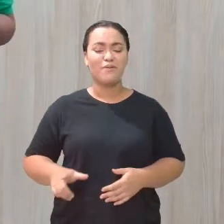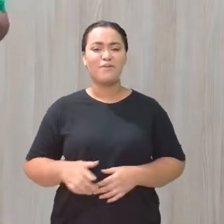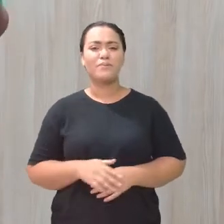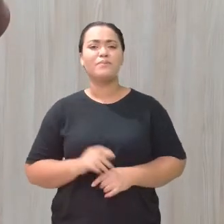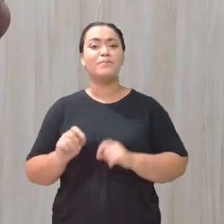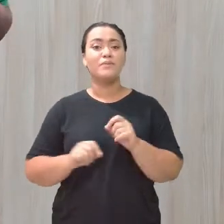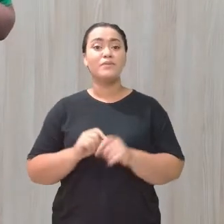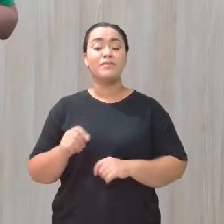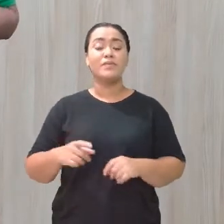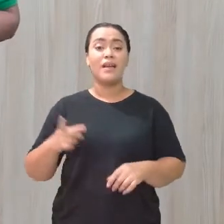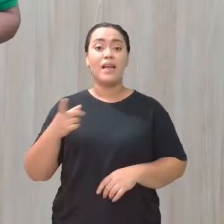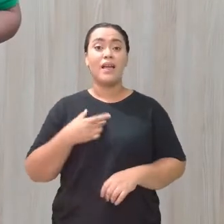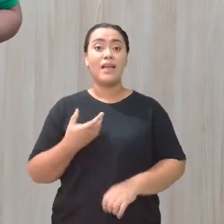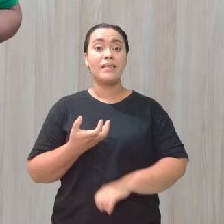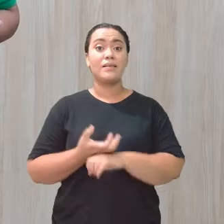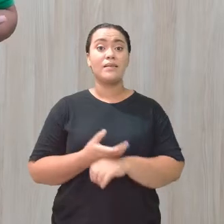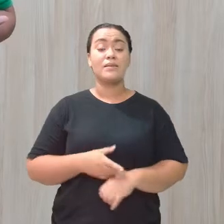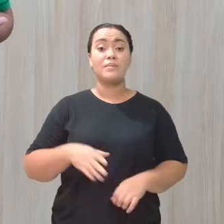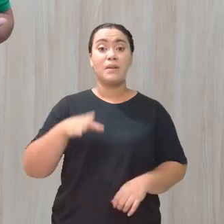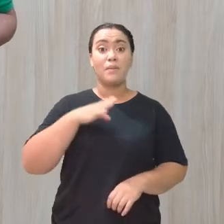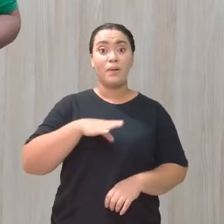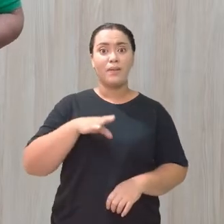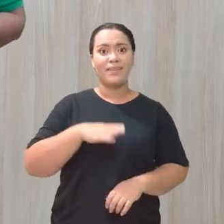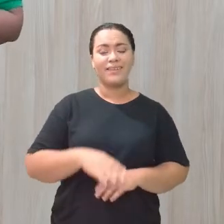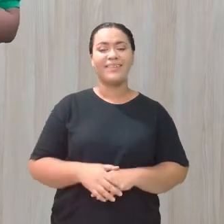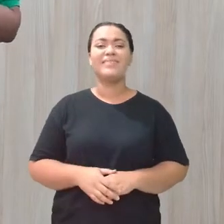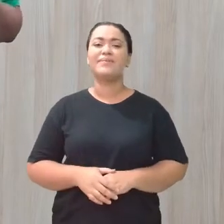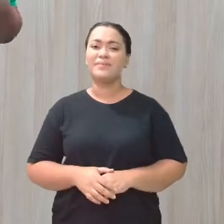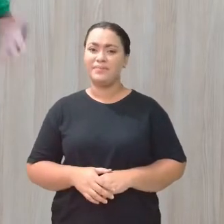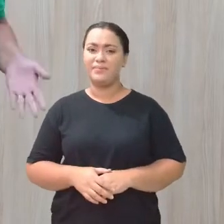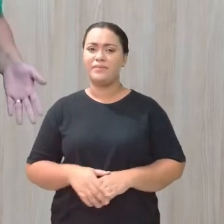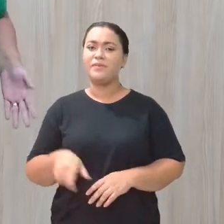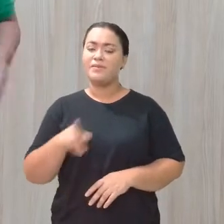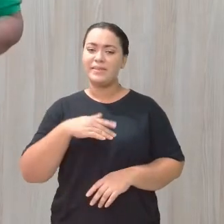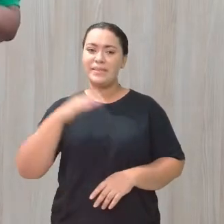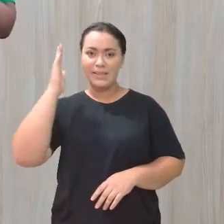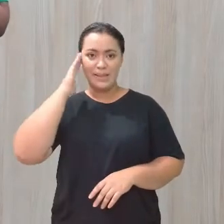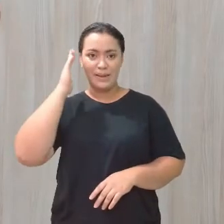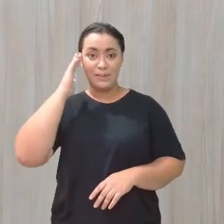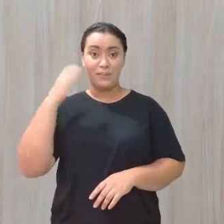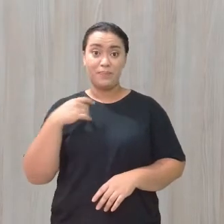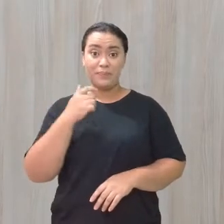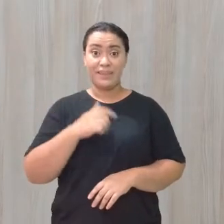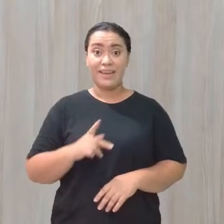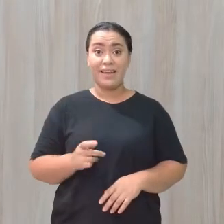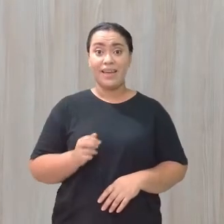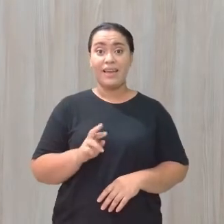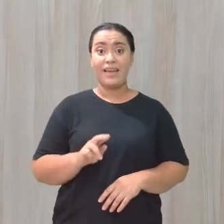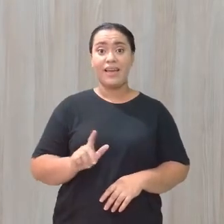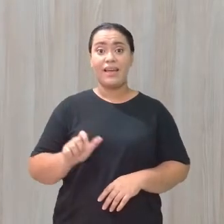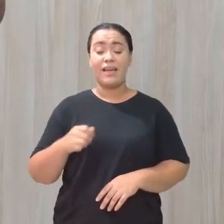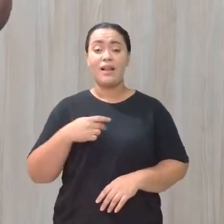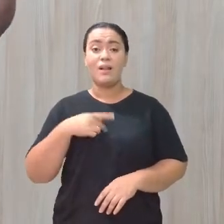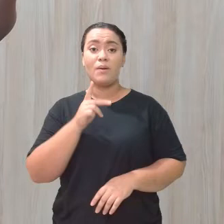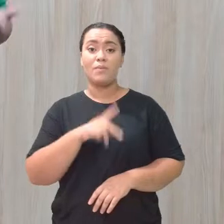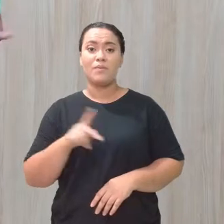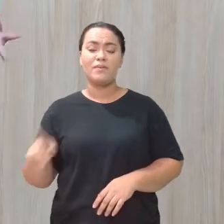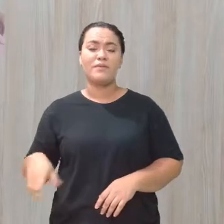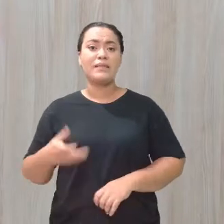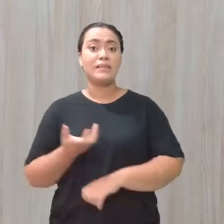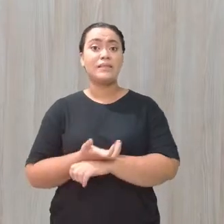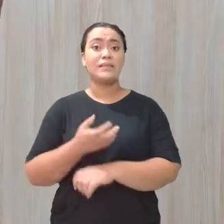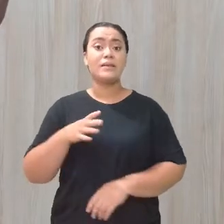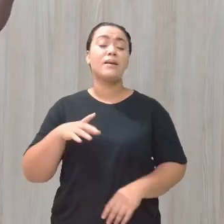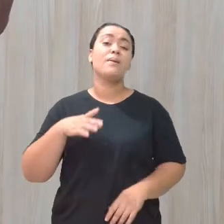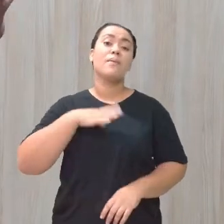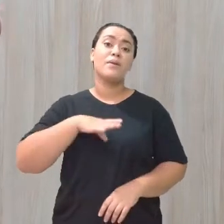para a aula de língua portuguesa, certo? Como vocês sabem, me chamo Carla, sou a professora de português, de